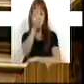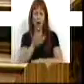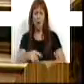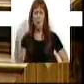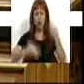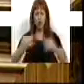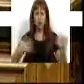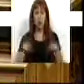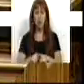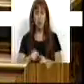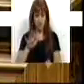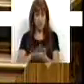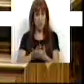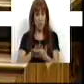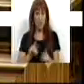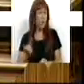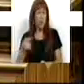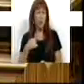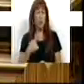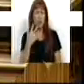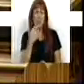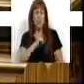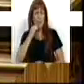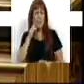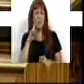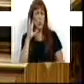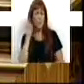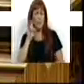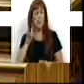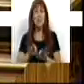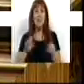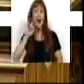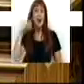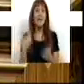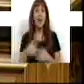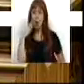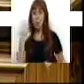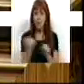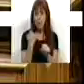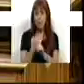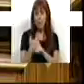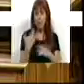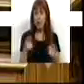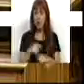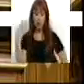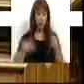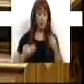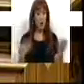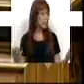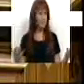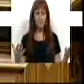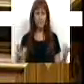mapa judiciário em vigor sem ter acautelado o essencial, de forma a garantir o normal funcionamento dos